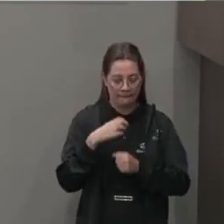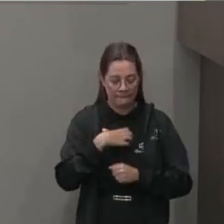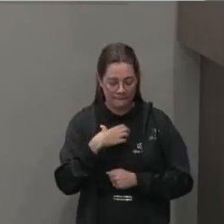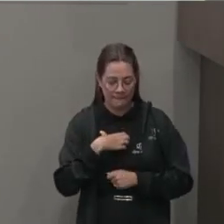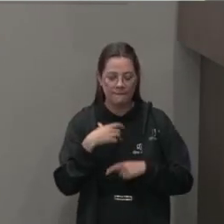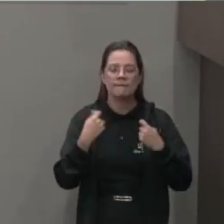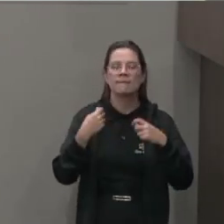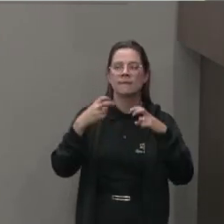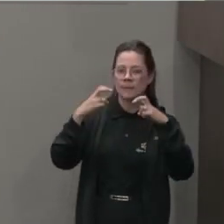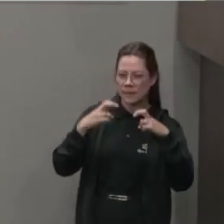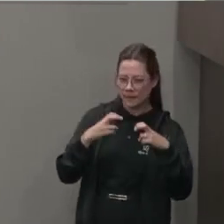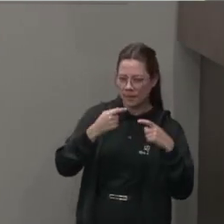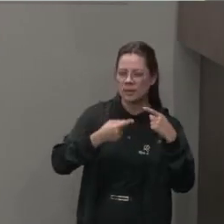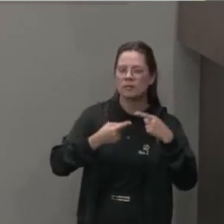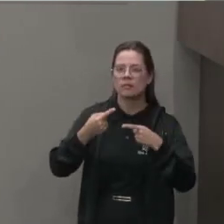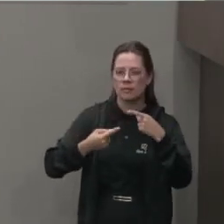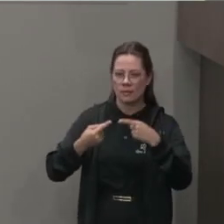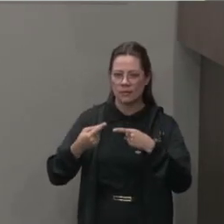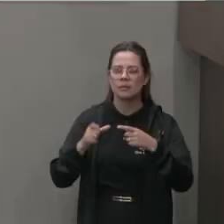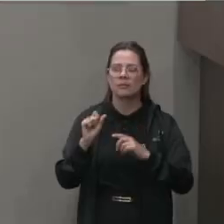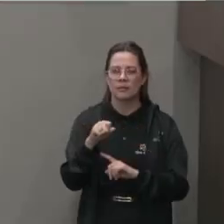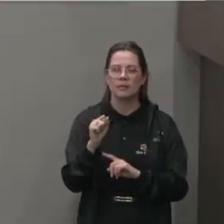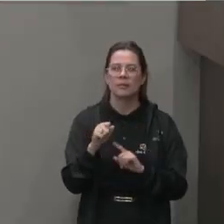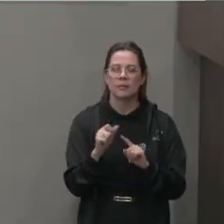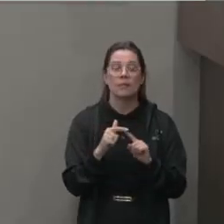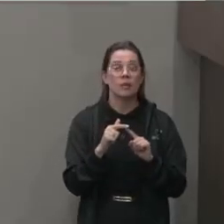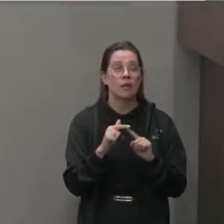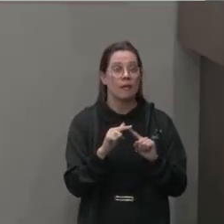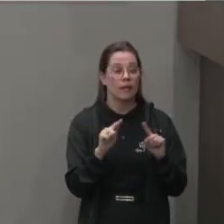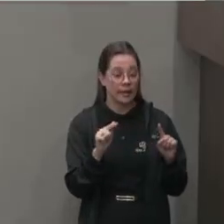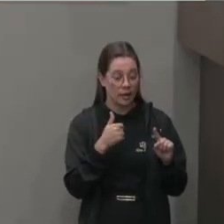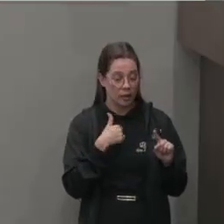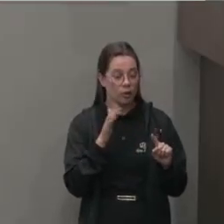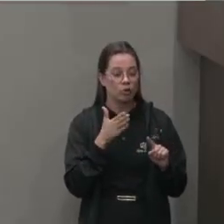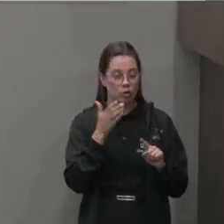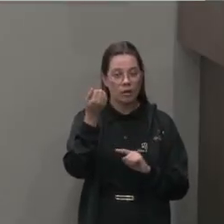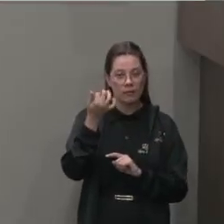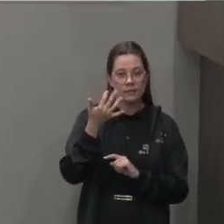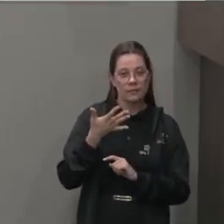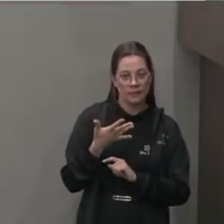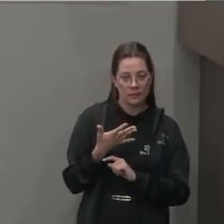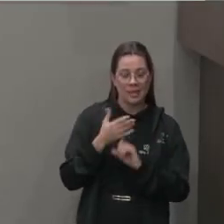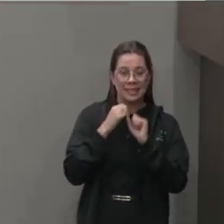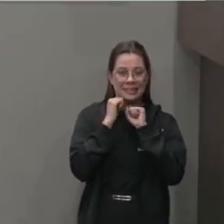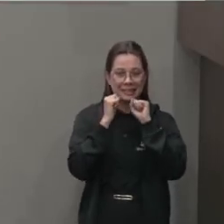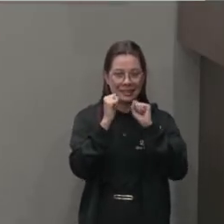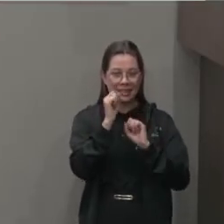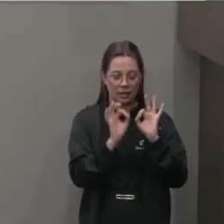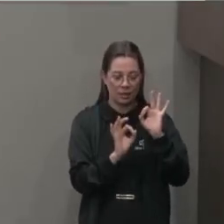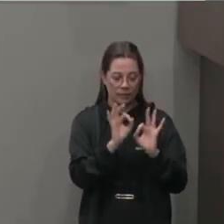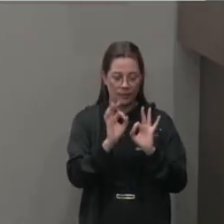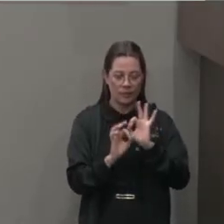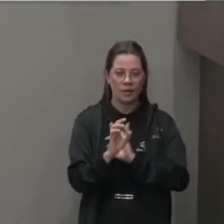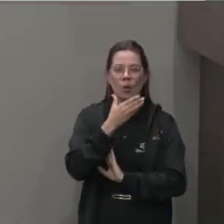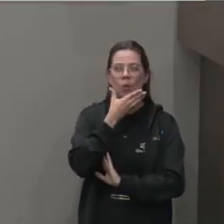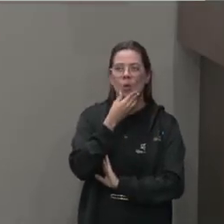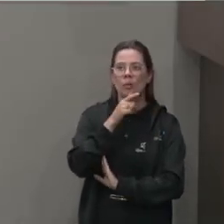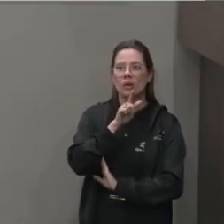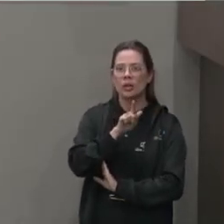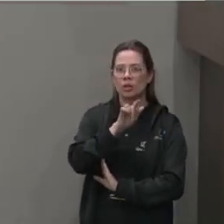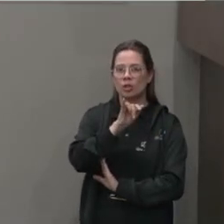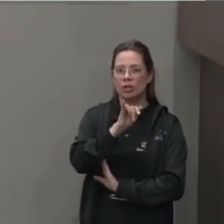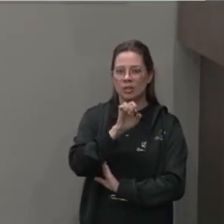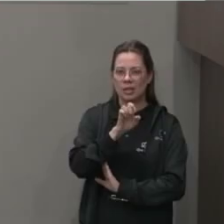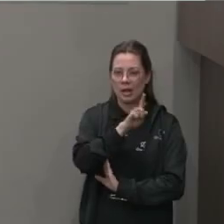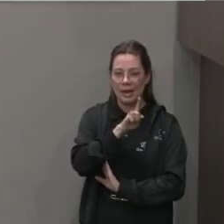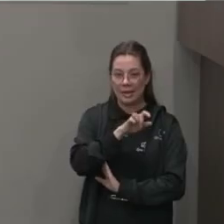que sentar, tem que discutir, tem que debater. Eu já falei para o Giésio, nosso secretário de Planejamento, que o município de Passo Fundo teria que ter um